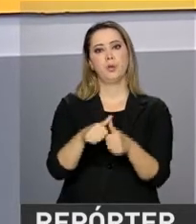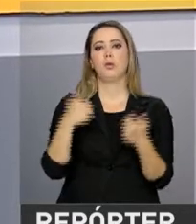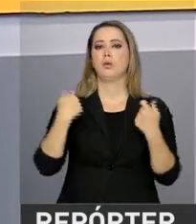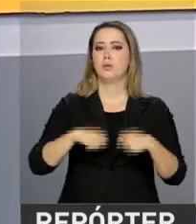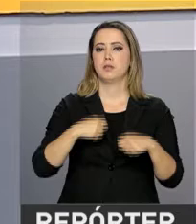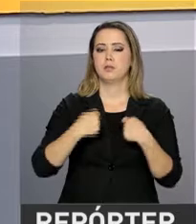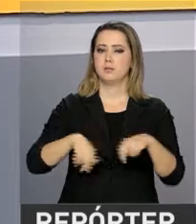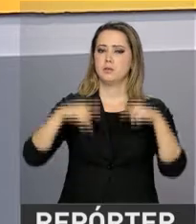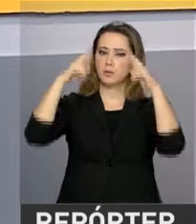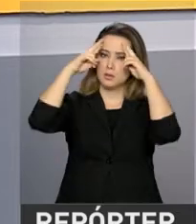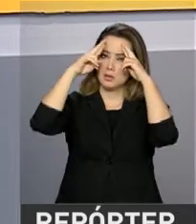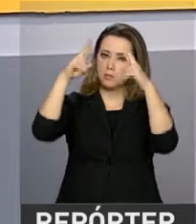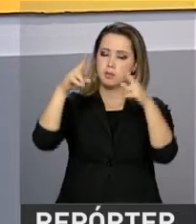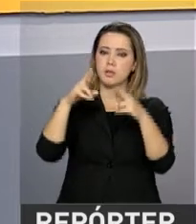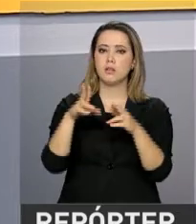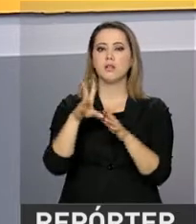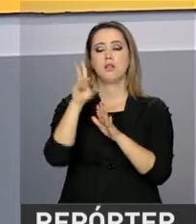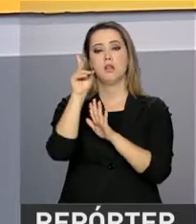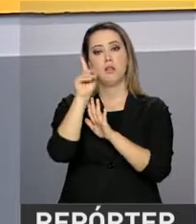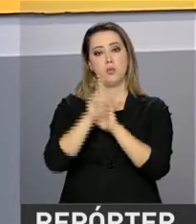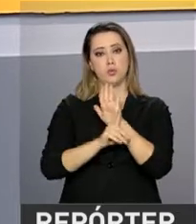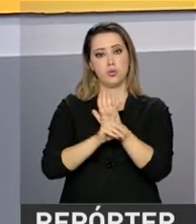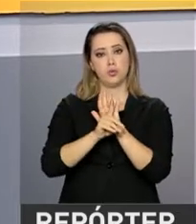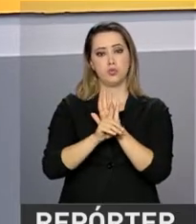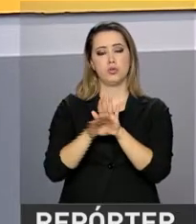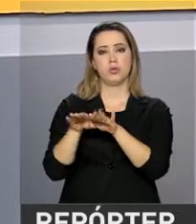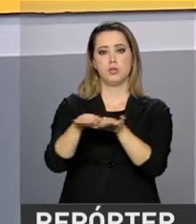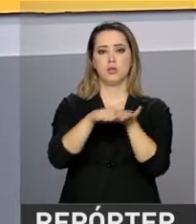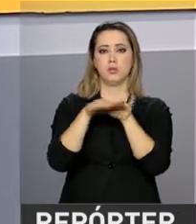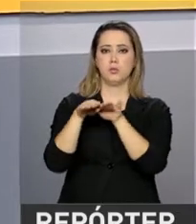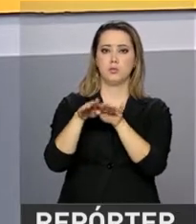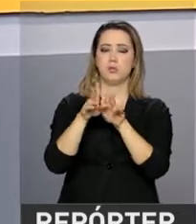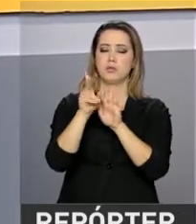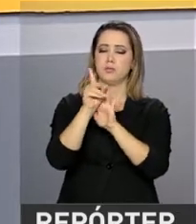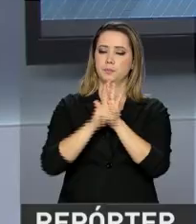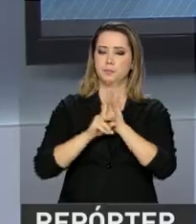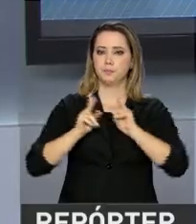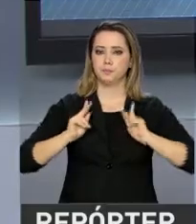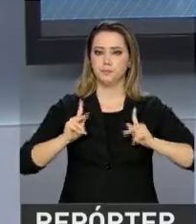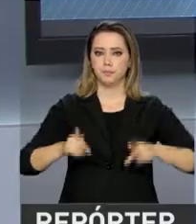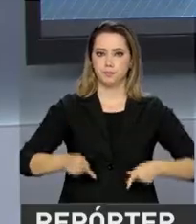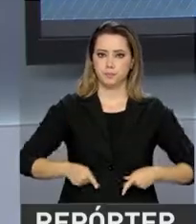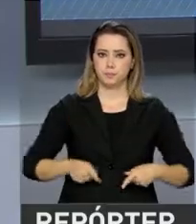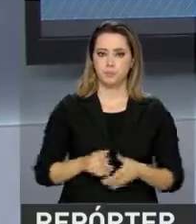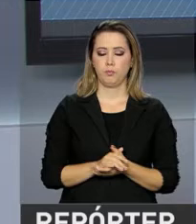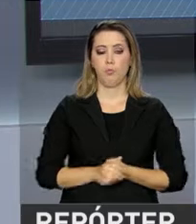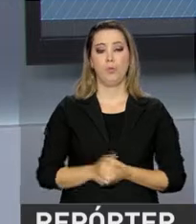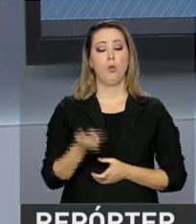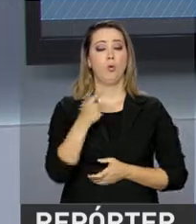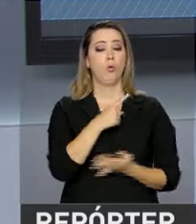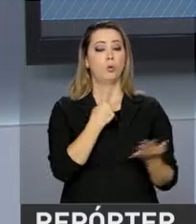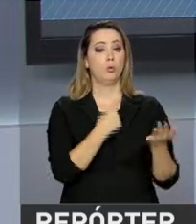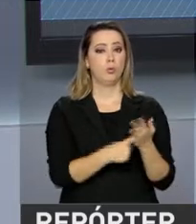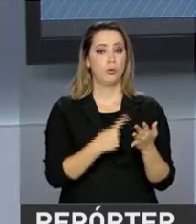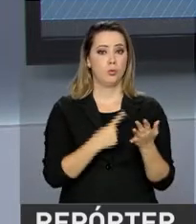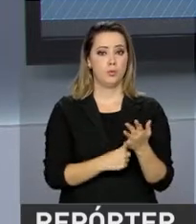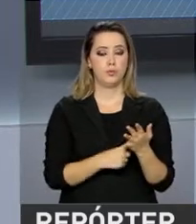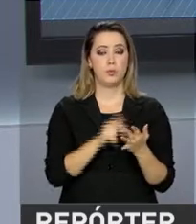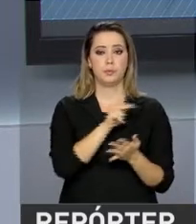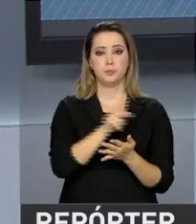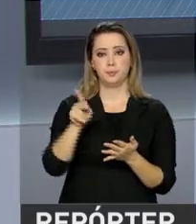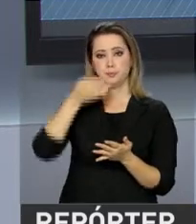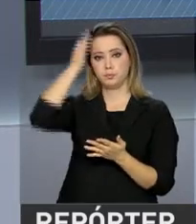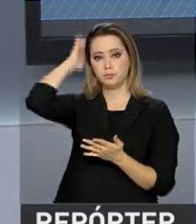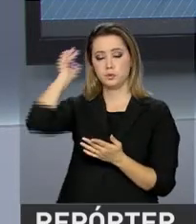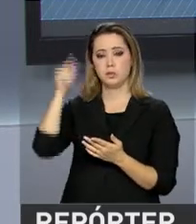respeitar o estado de direito à democracia e os direitos humanos outro compromisso do presidente michel temer nesta